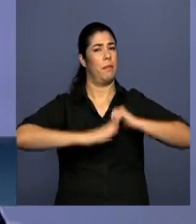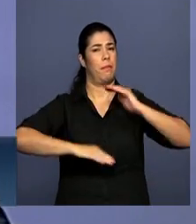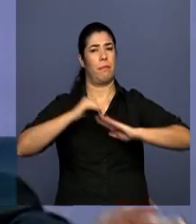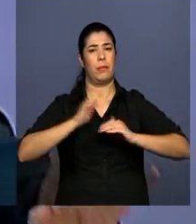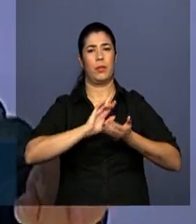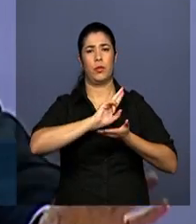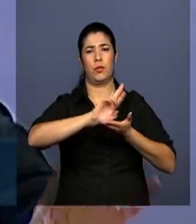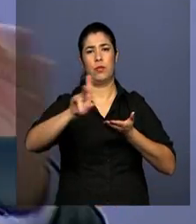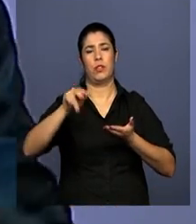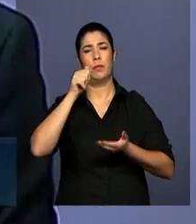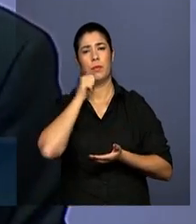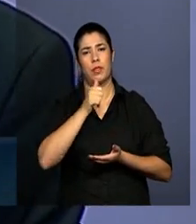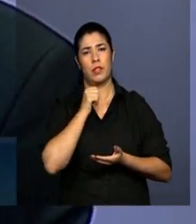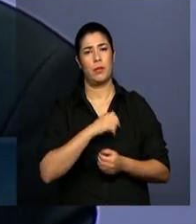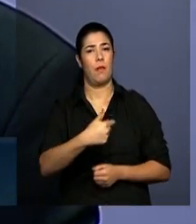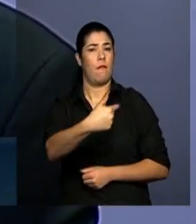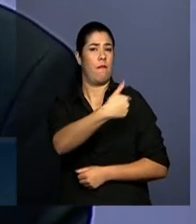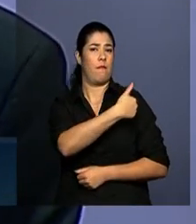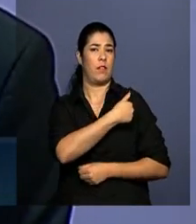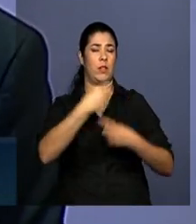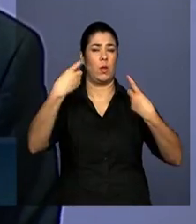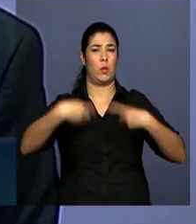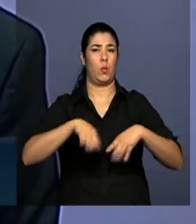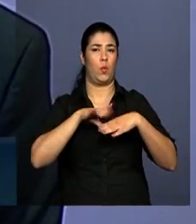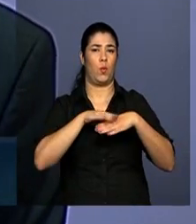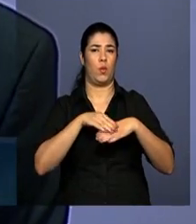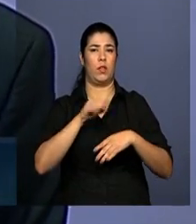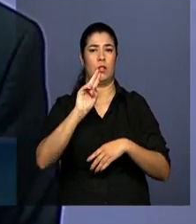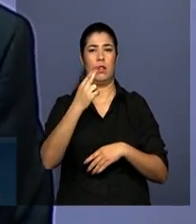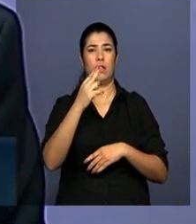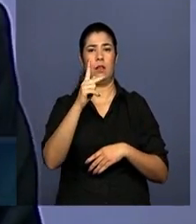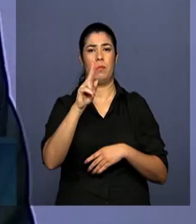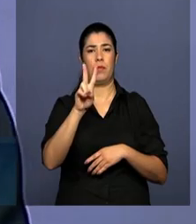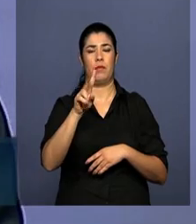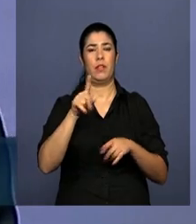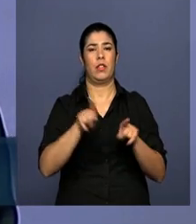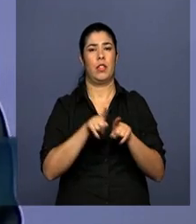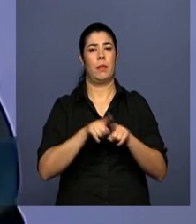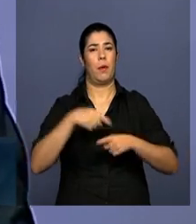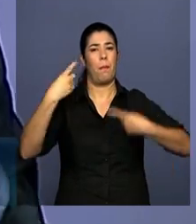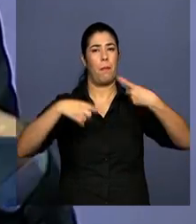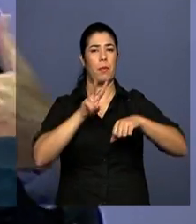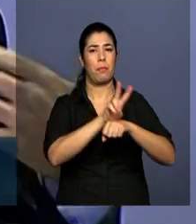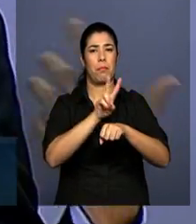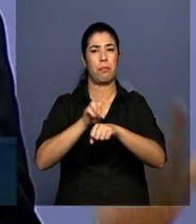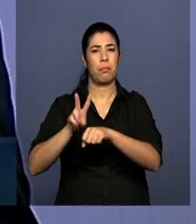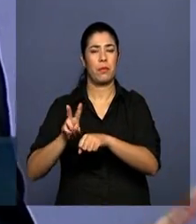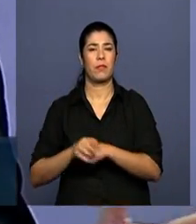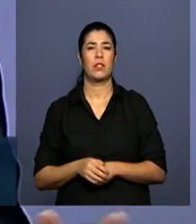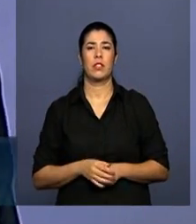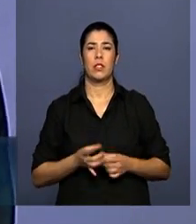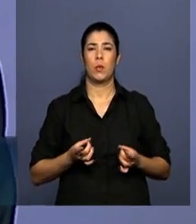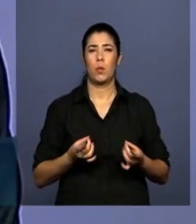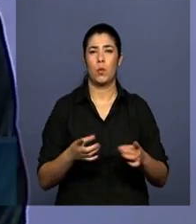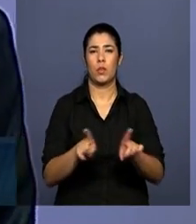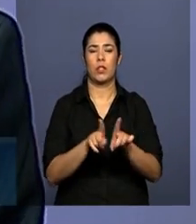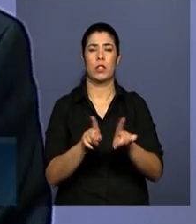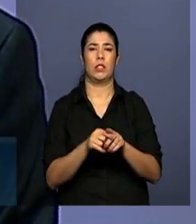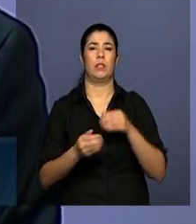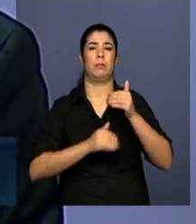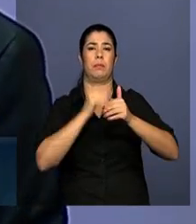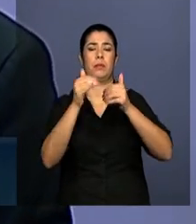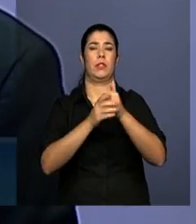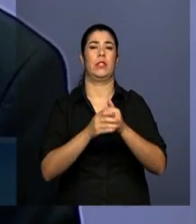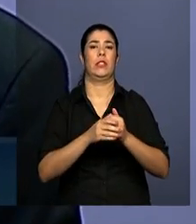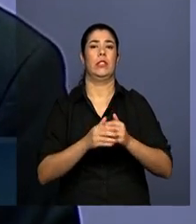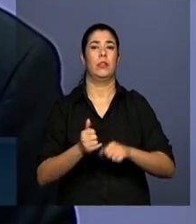A vacinação contra o HPV, por exemplo, é uma ação. Toda a política de prevenção e controle de câncer, a maneira com que a gente tem capacidade de construir